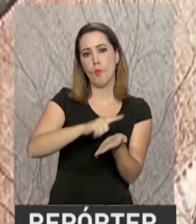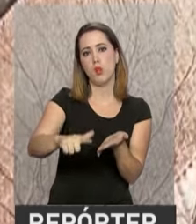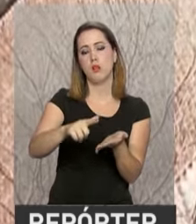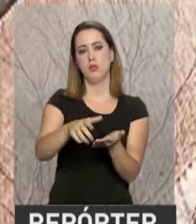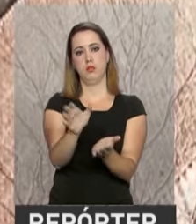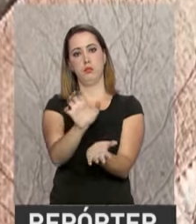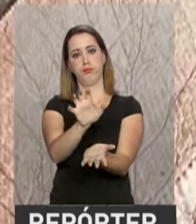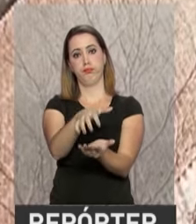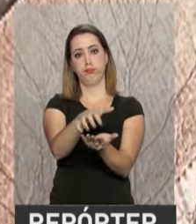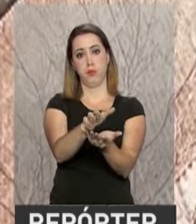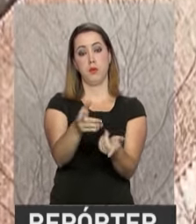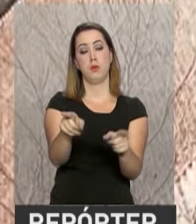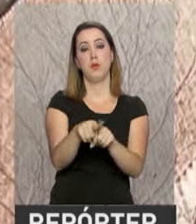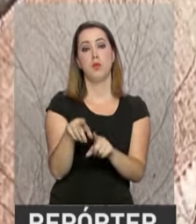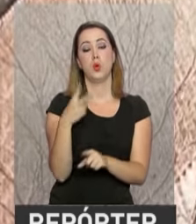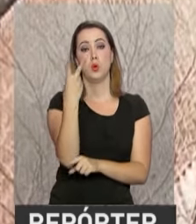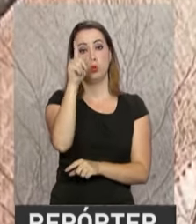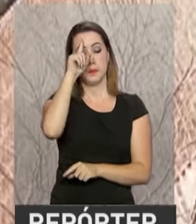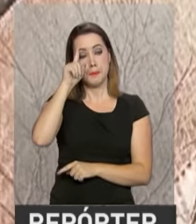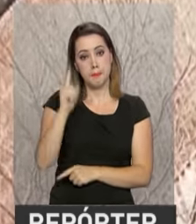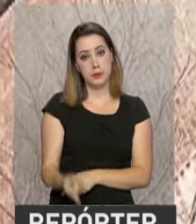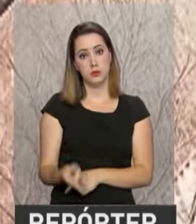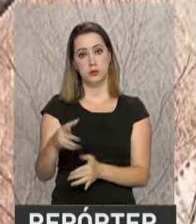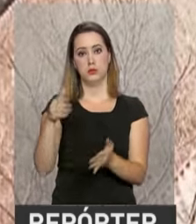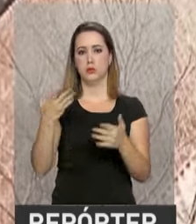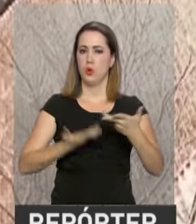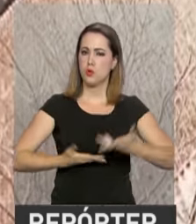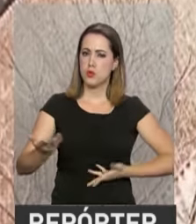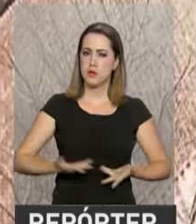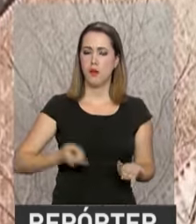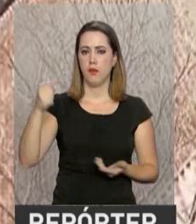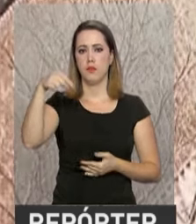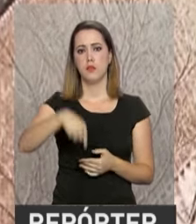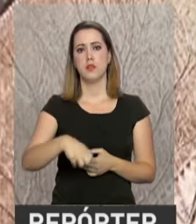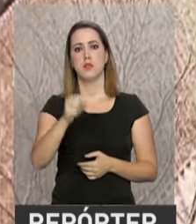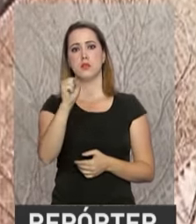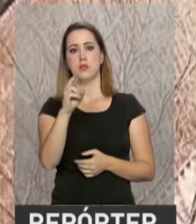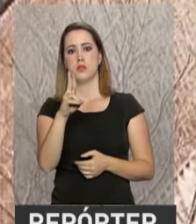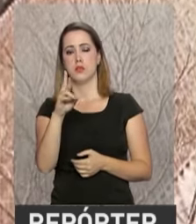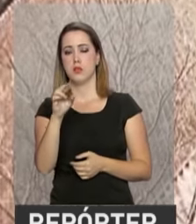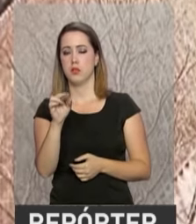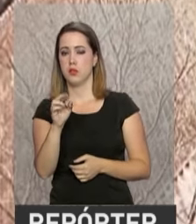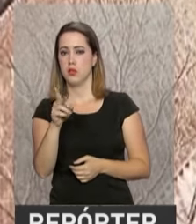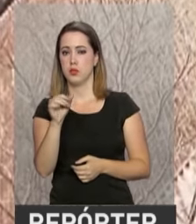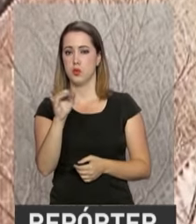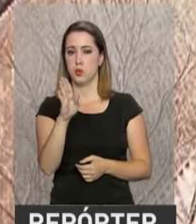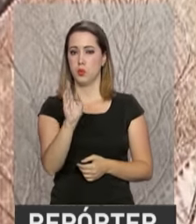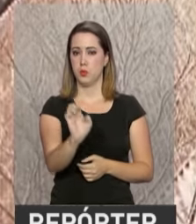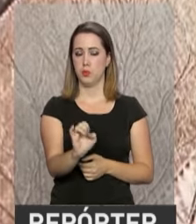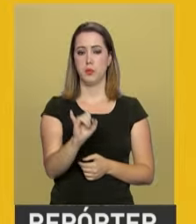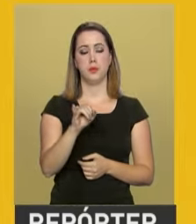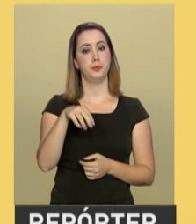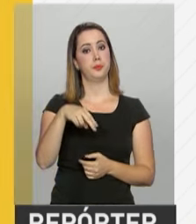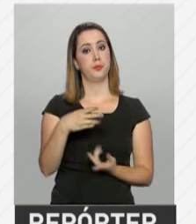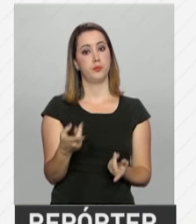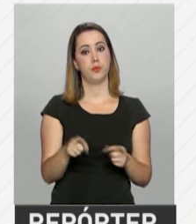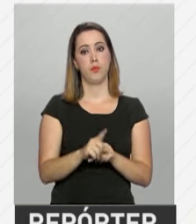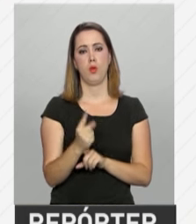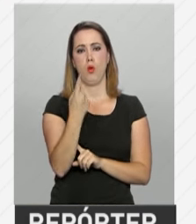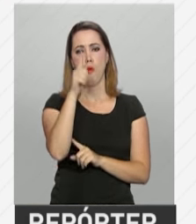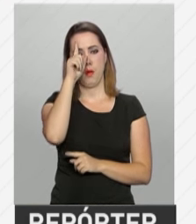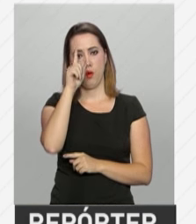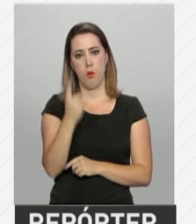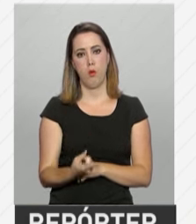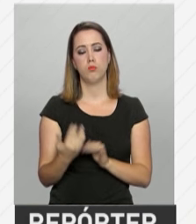Michel Temer assinou duas Ordens de serviço aqui no município de Surubim Onde fica a barragem de jucazinho uma ordem